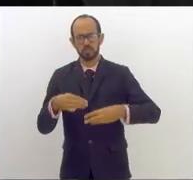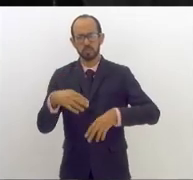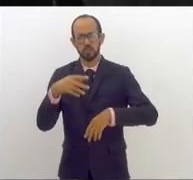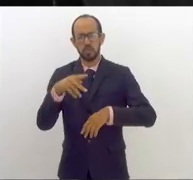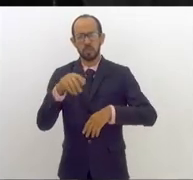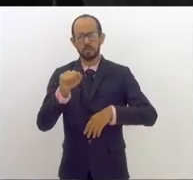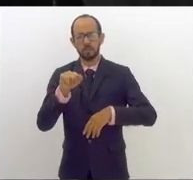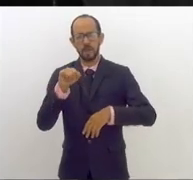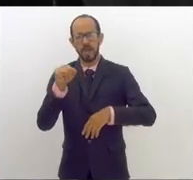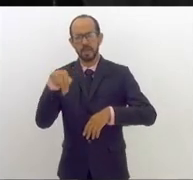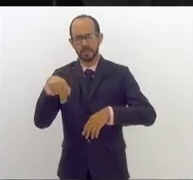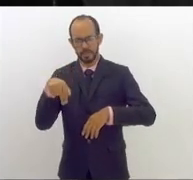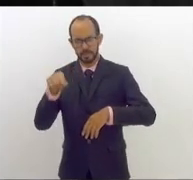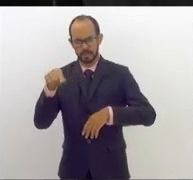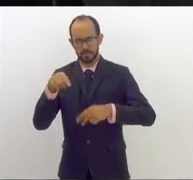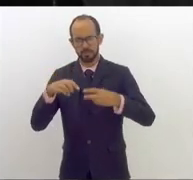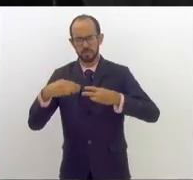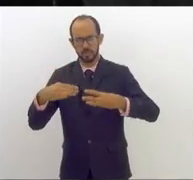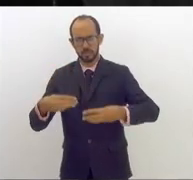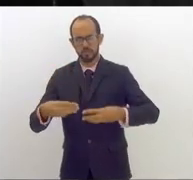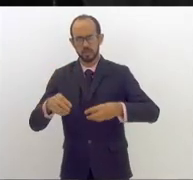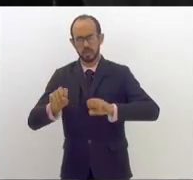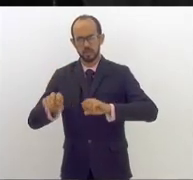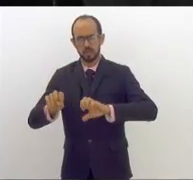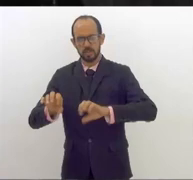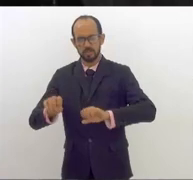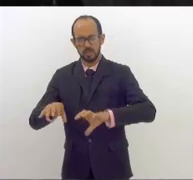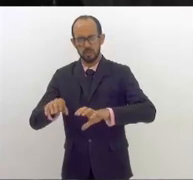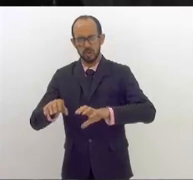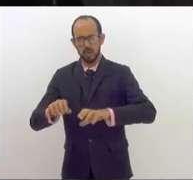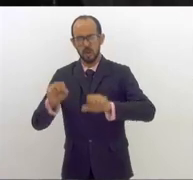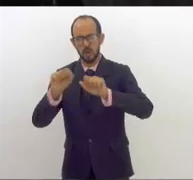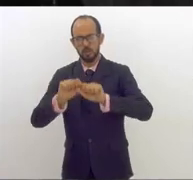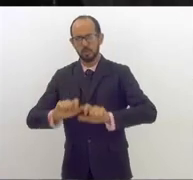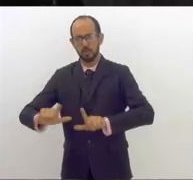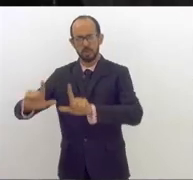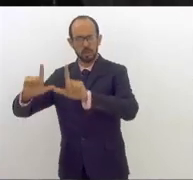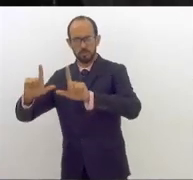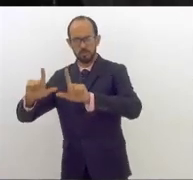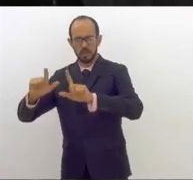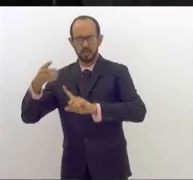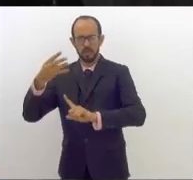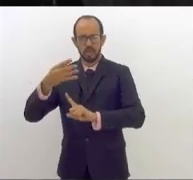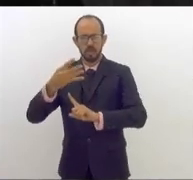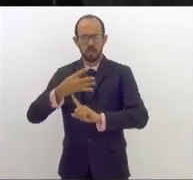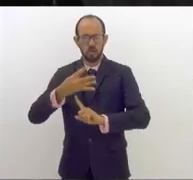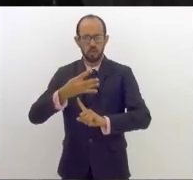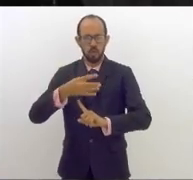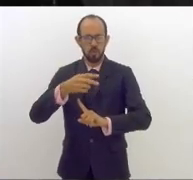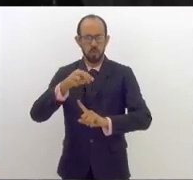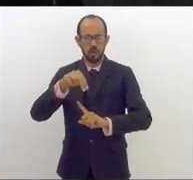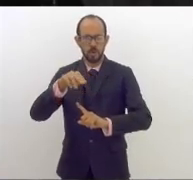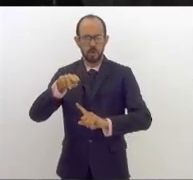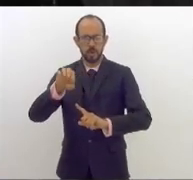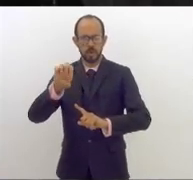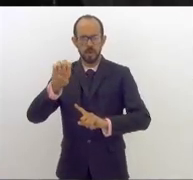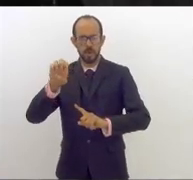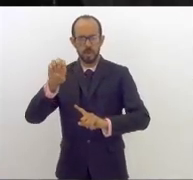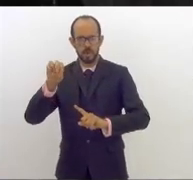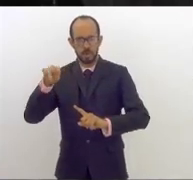ex-ministro da Educação do Brasil ao programa Conexão da Globo News em que trata de algumas das